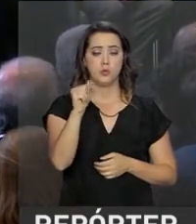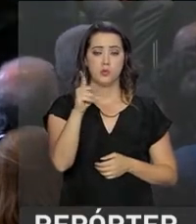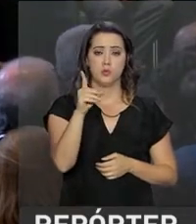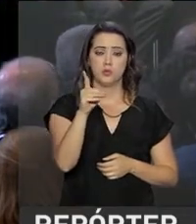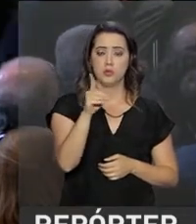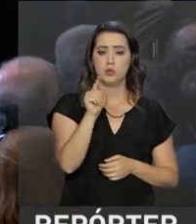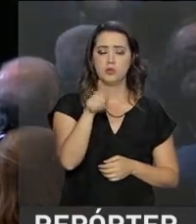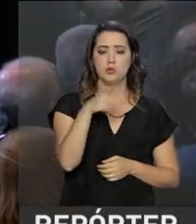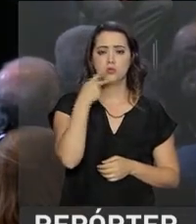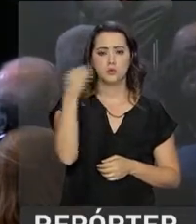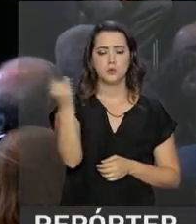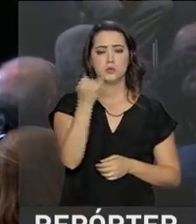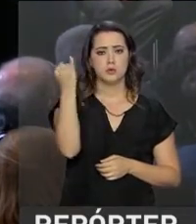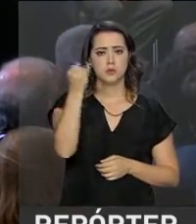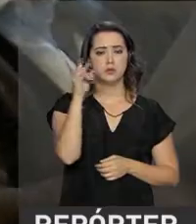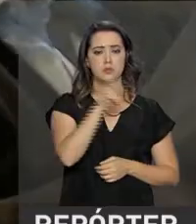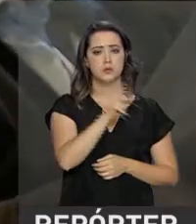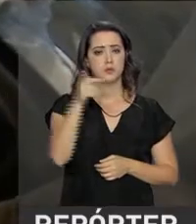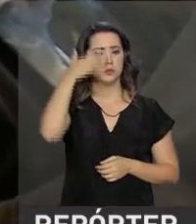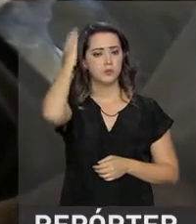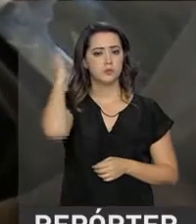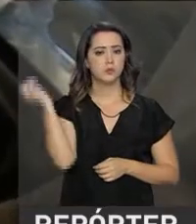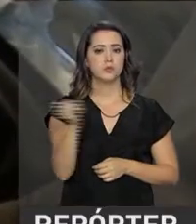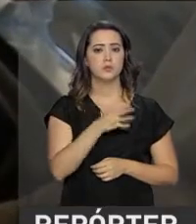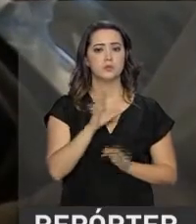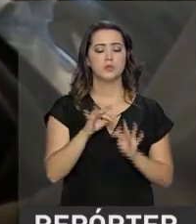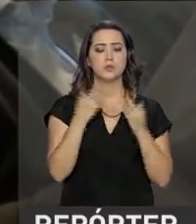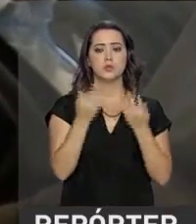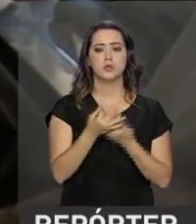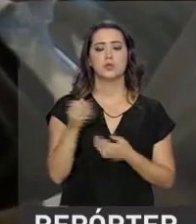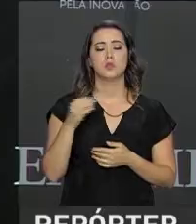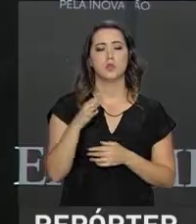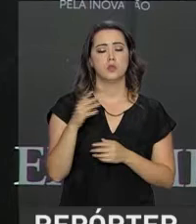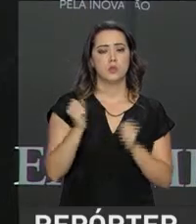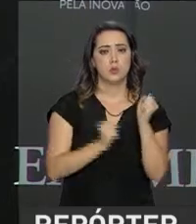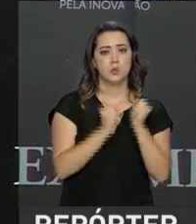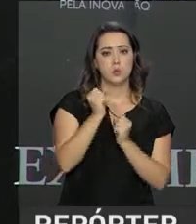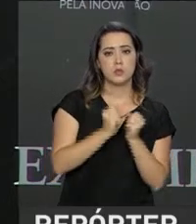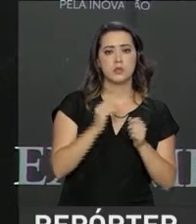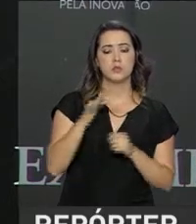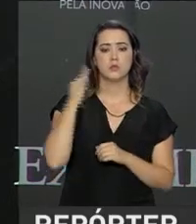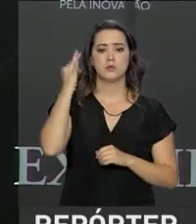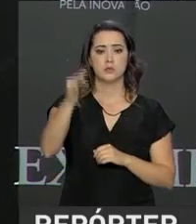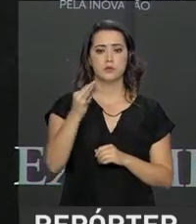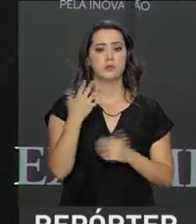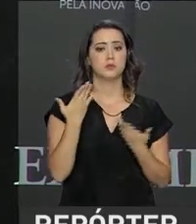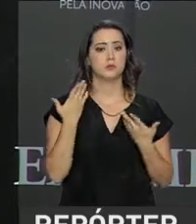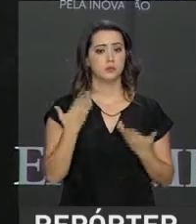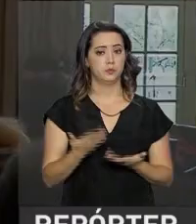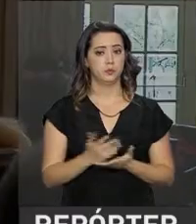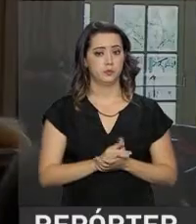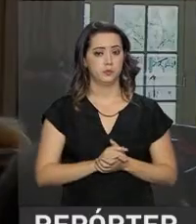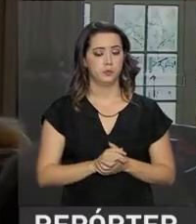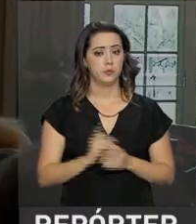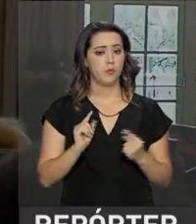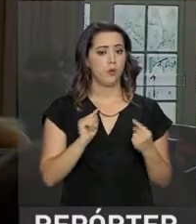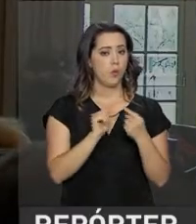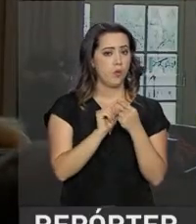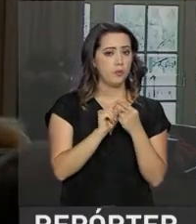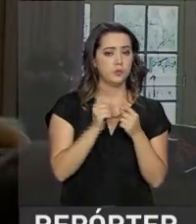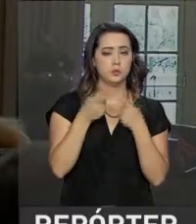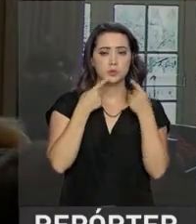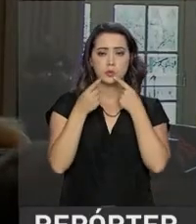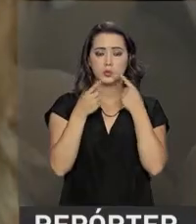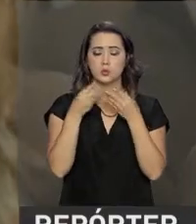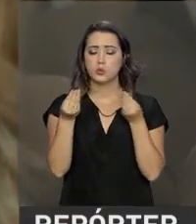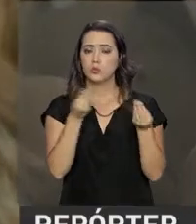fala do presidente Michel Temer durante o Fórum Inovação, a Indústria do Futuro, promovida pela revista Exame e pela CNI. O objetivo foi